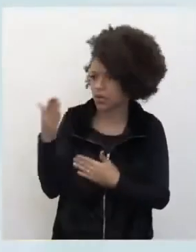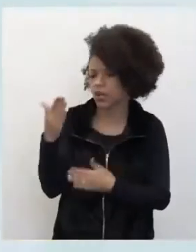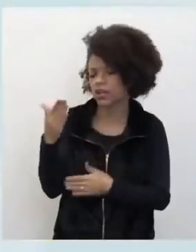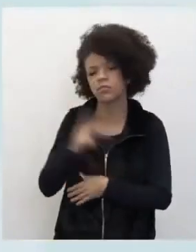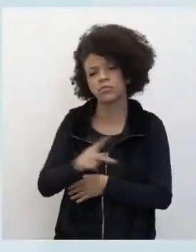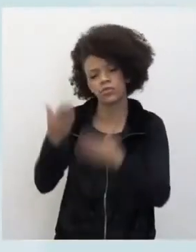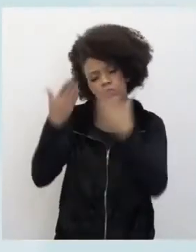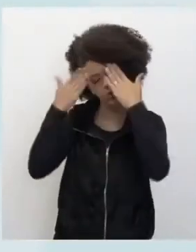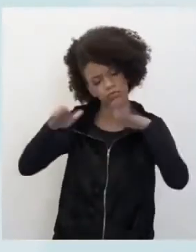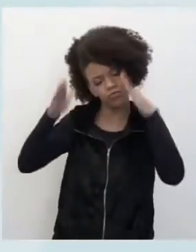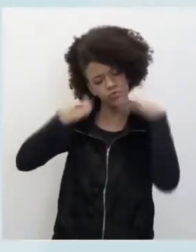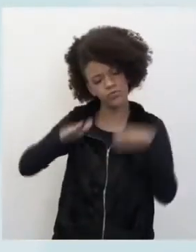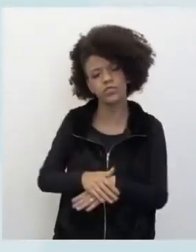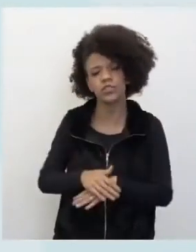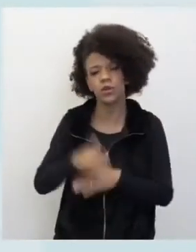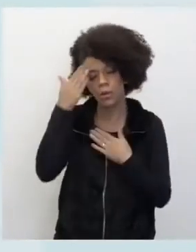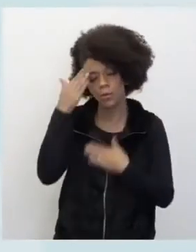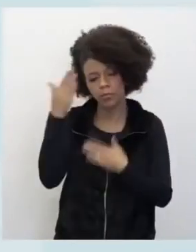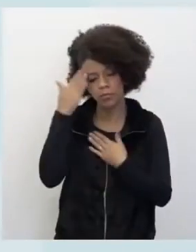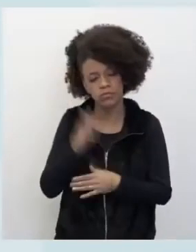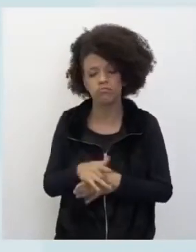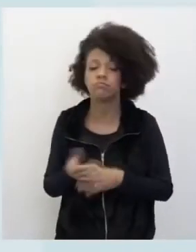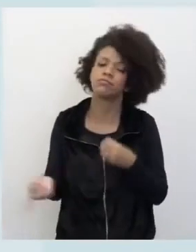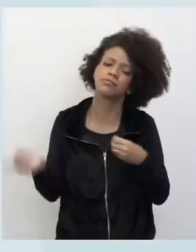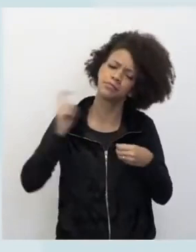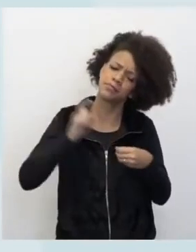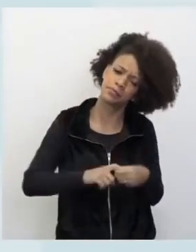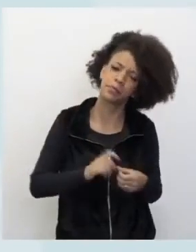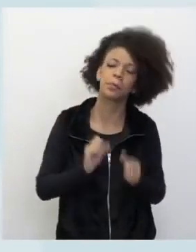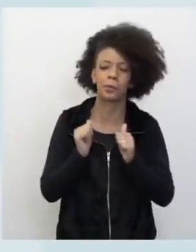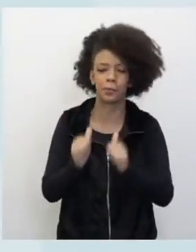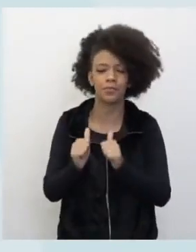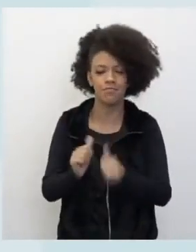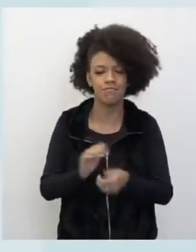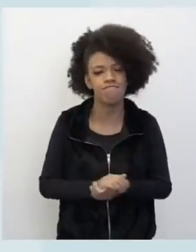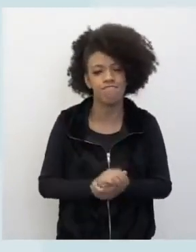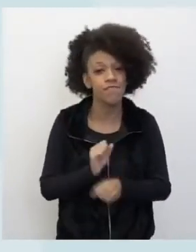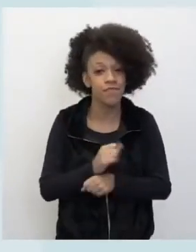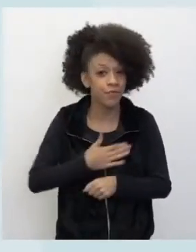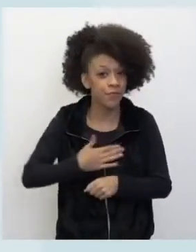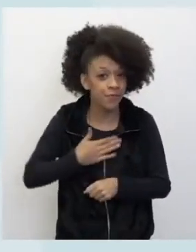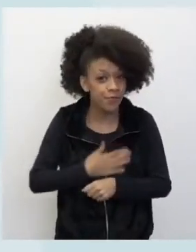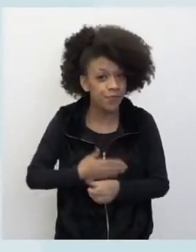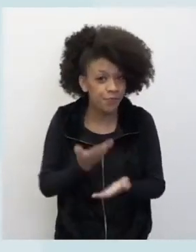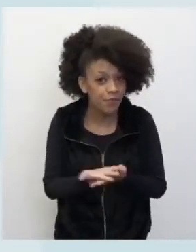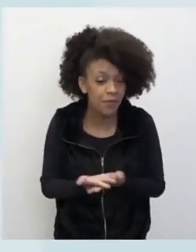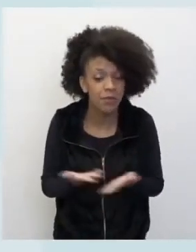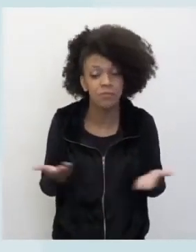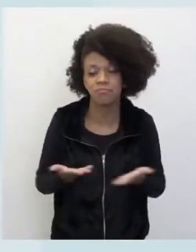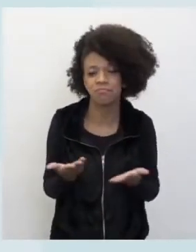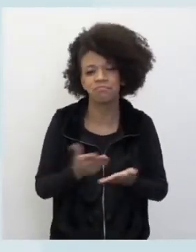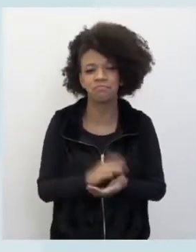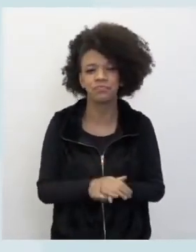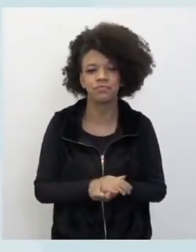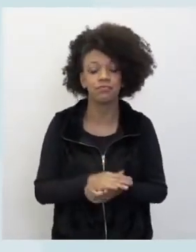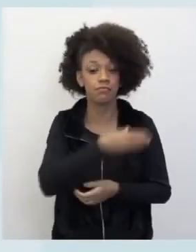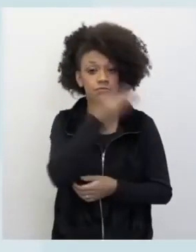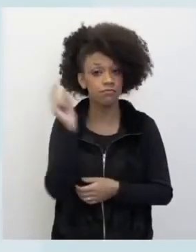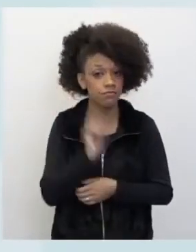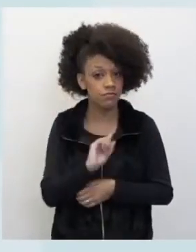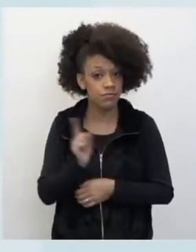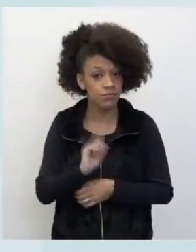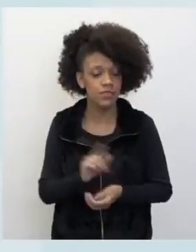muito obrigado. Volte outras vezes. Pode deixar. Que você tenha gostado da nossa aula hoje. Não